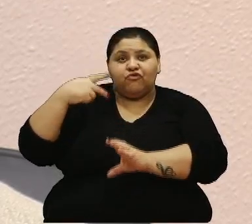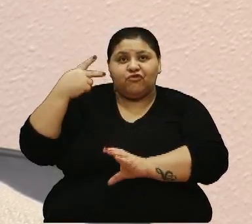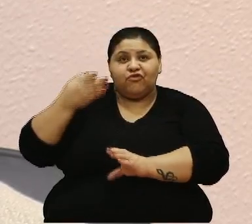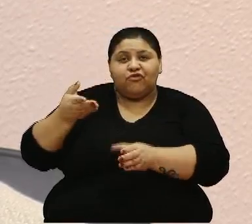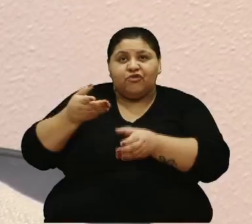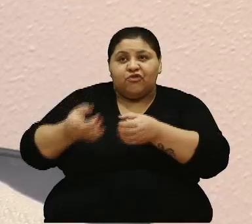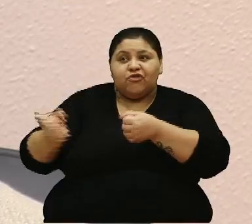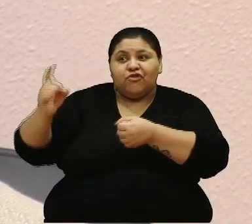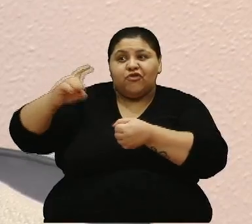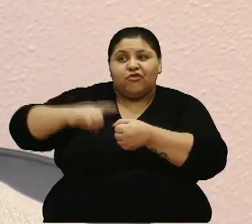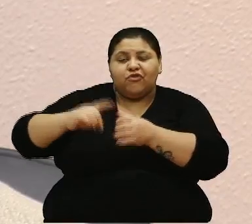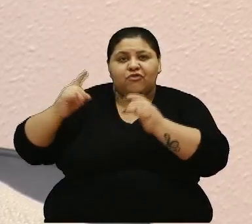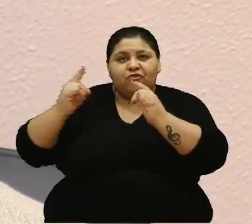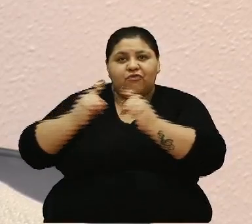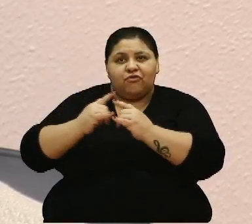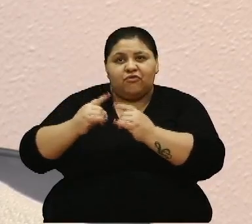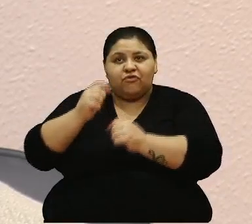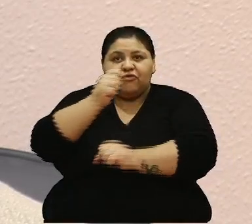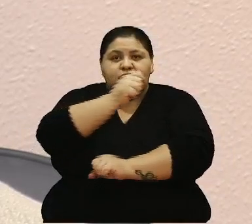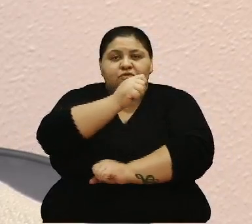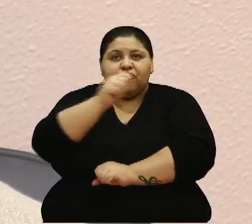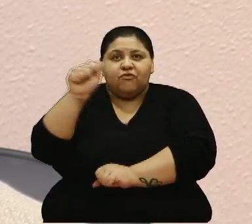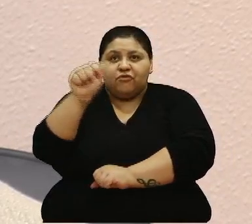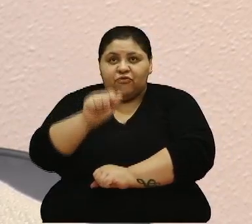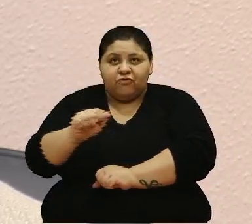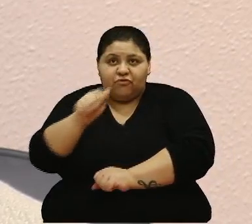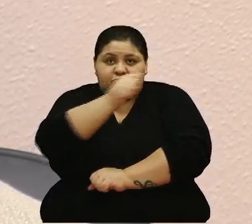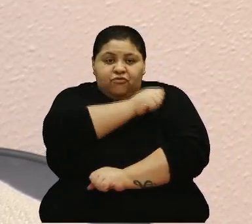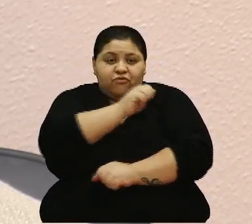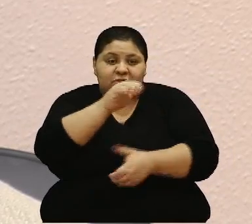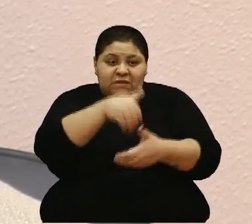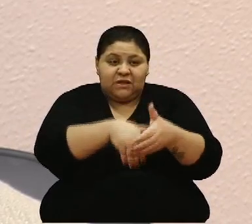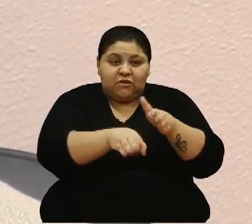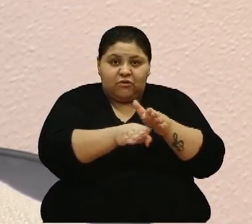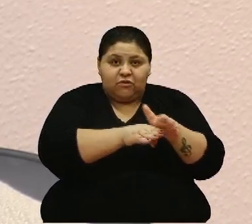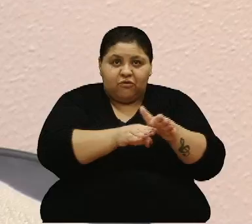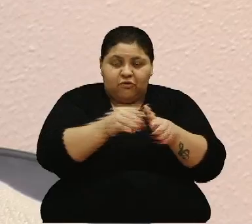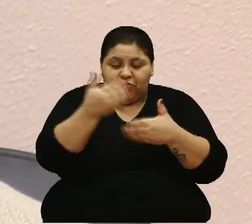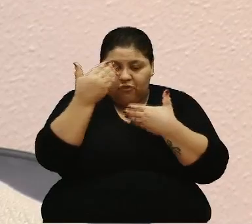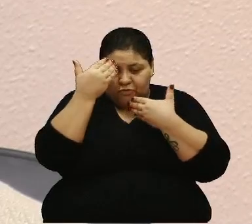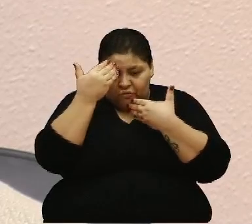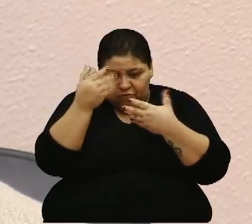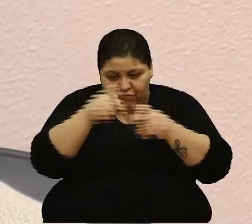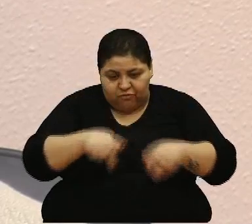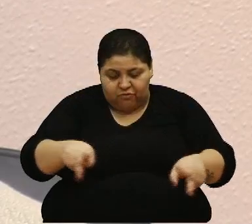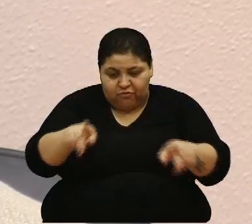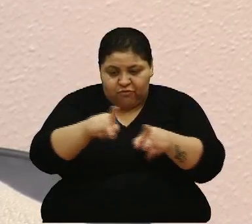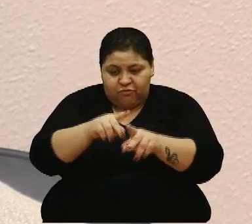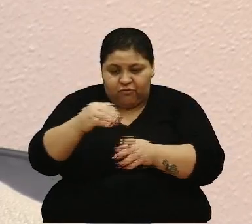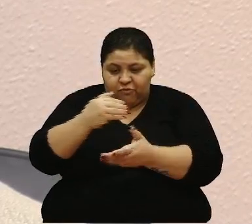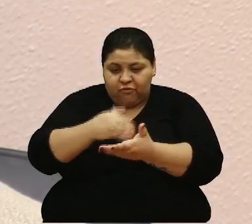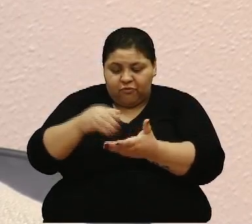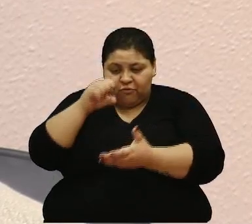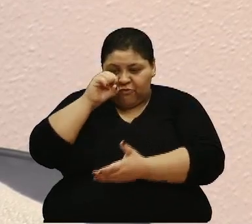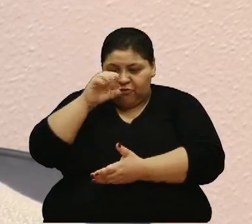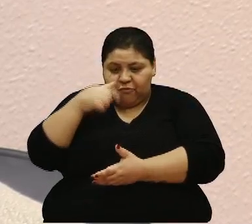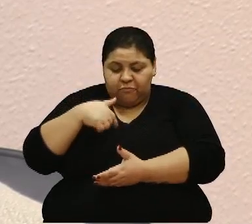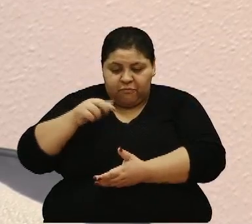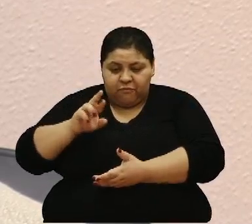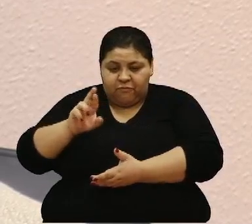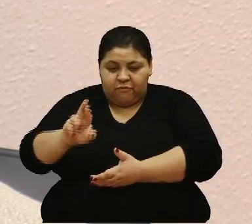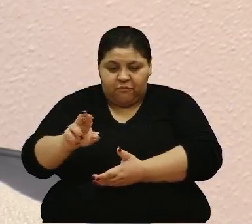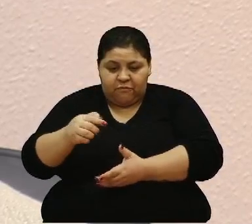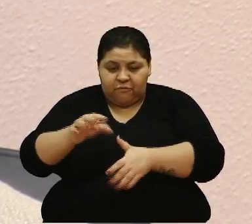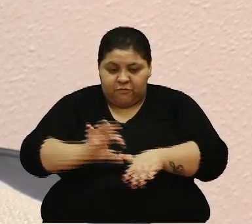de uma entidade estudantil em um conselho. Então, meu agradecimento público ao secretário Elisandro Fiuza, em meu nome, em nome da